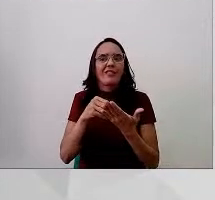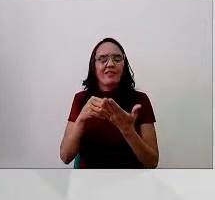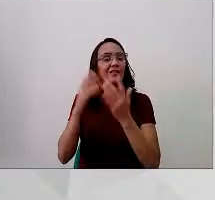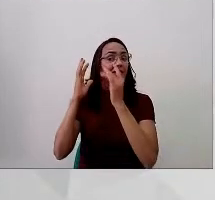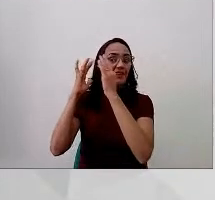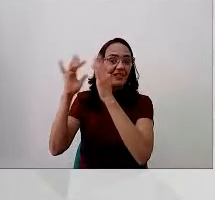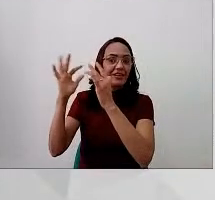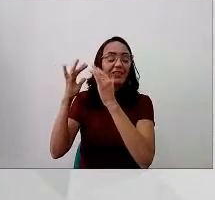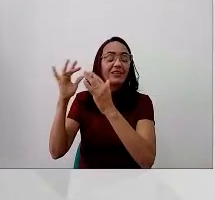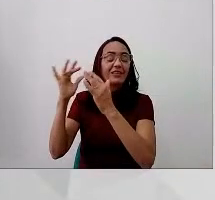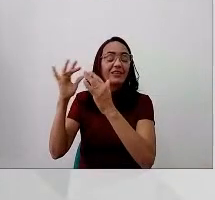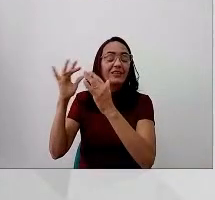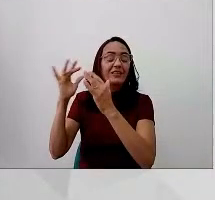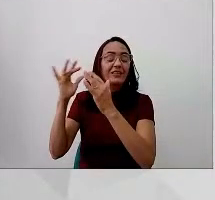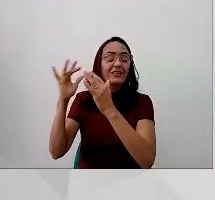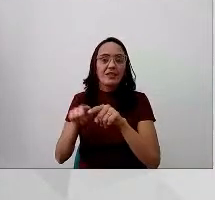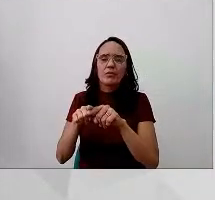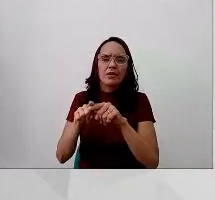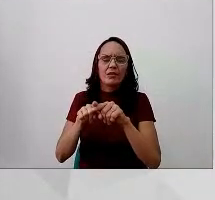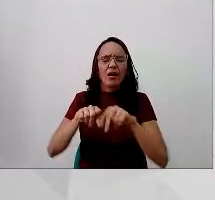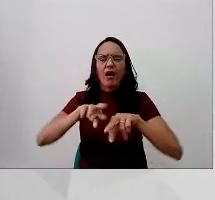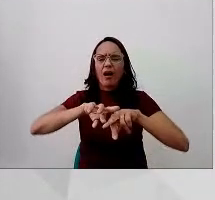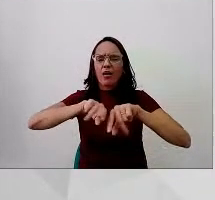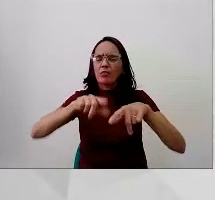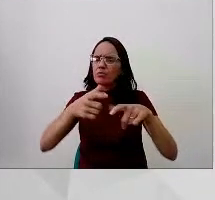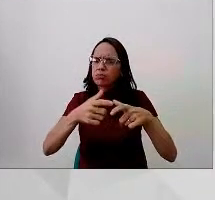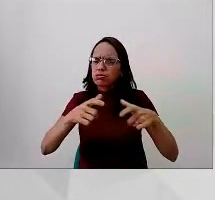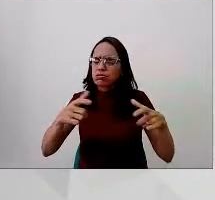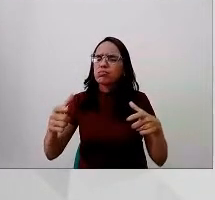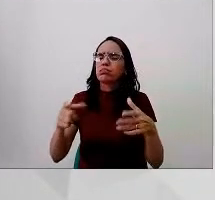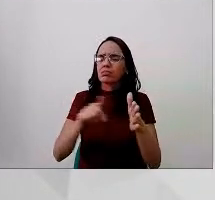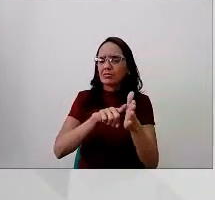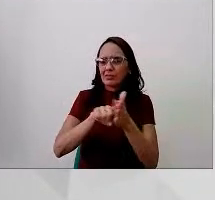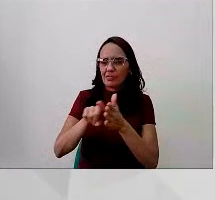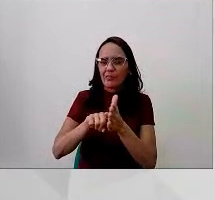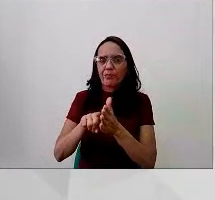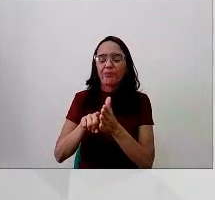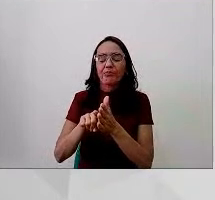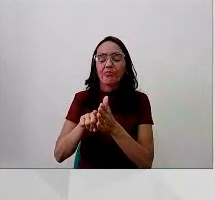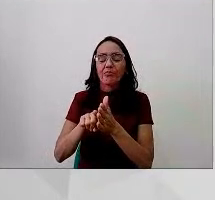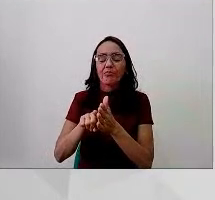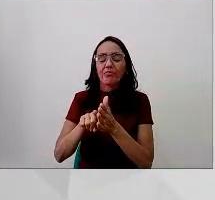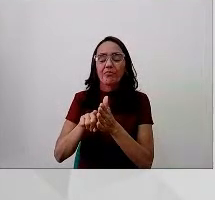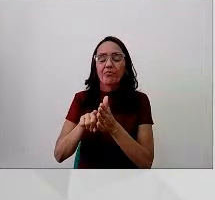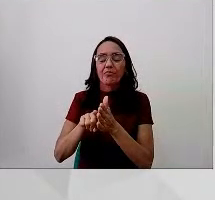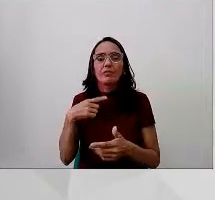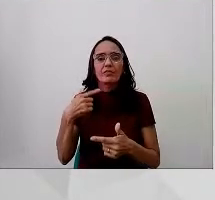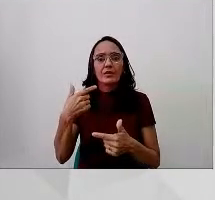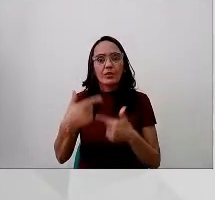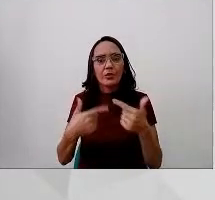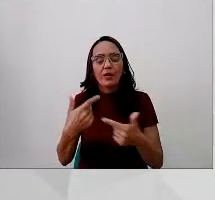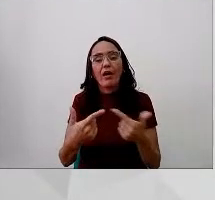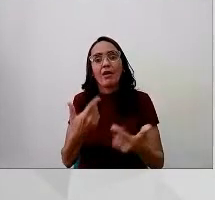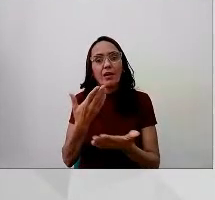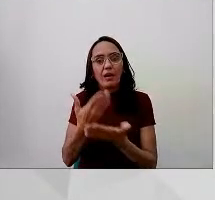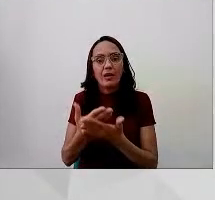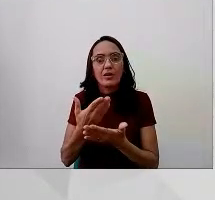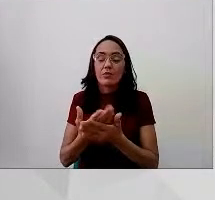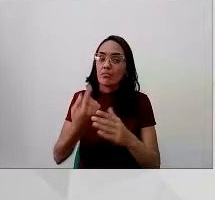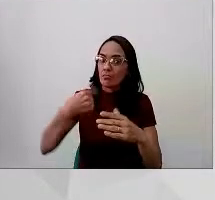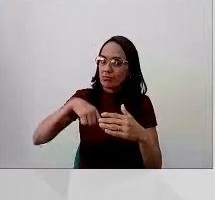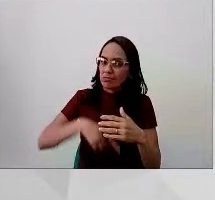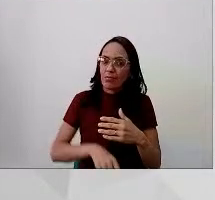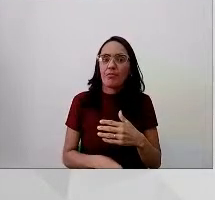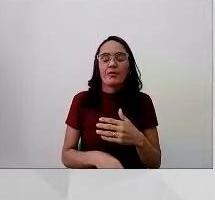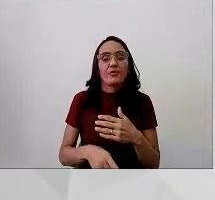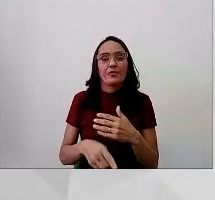quantidade enorme de dados. Aí começou a caminhar para o que a gente chama de redes neurais profundas, né, ou deep learning, né? Então,